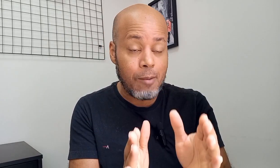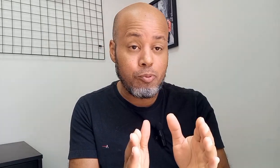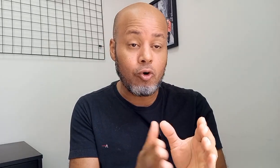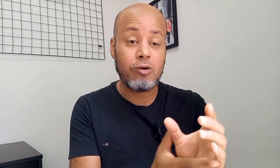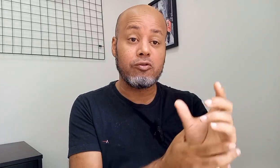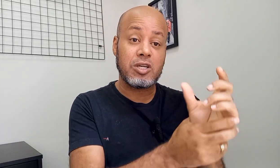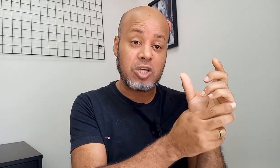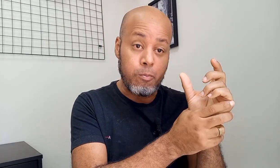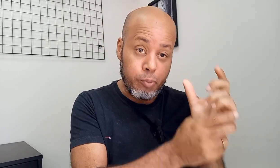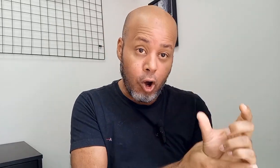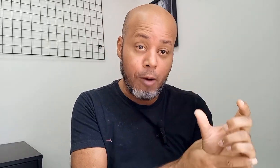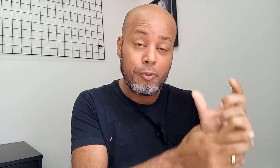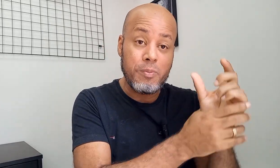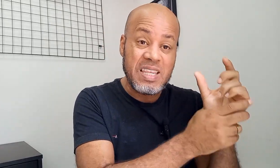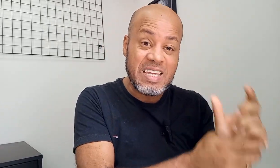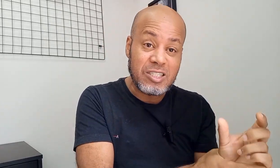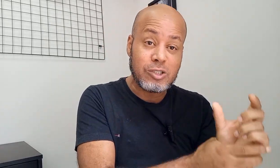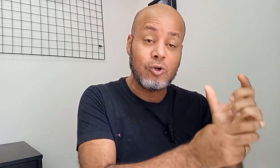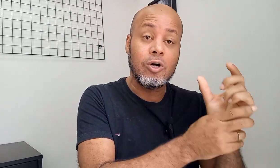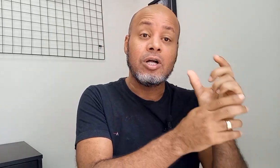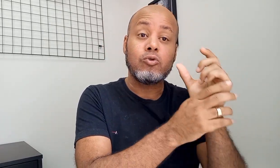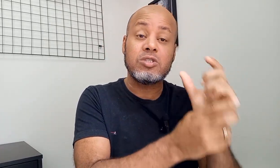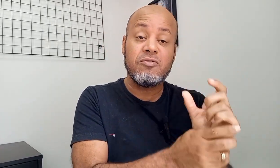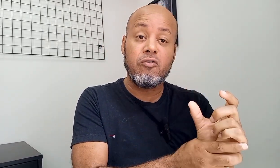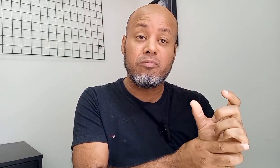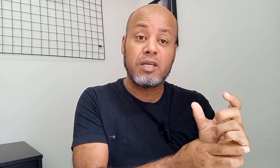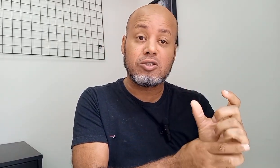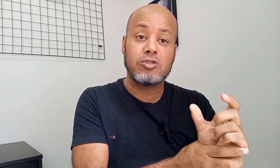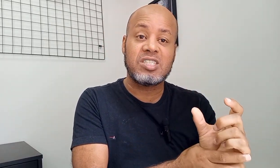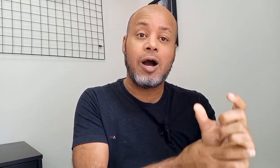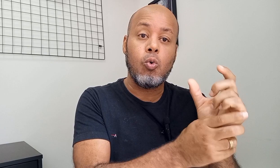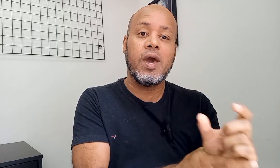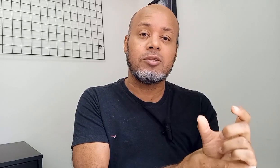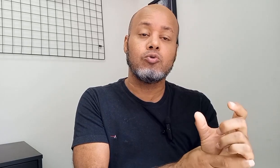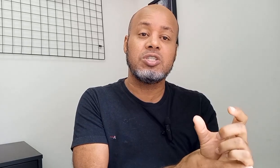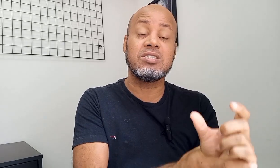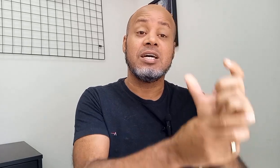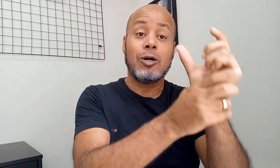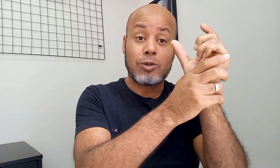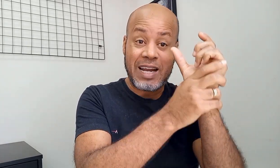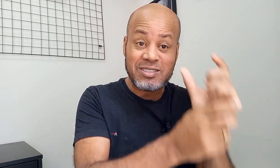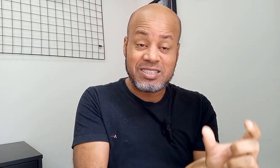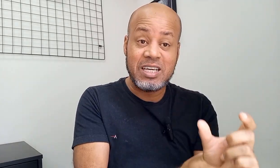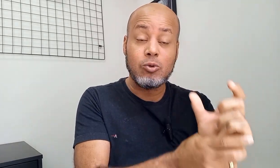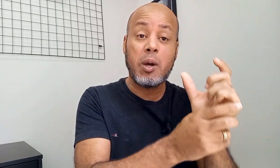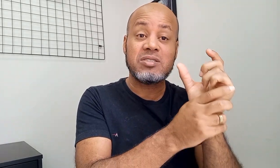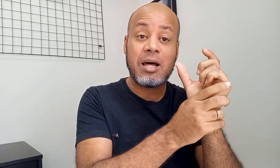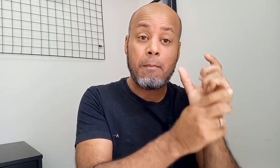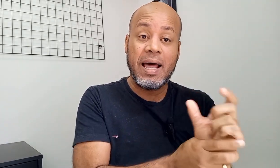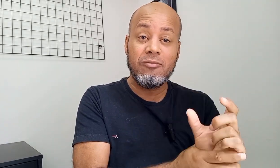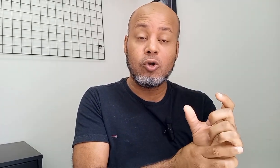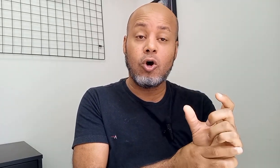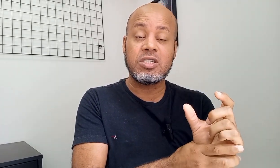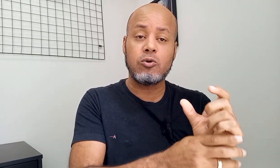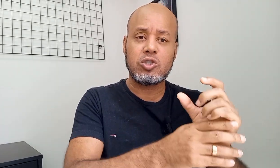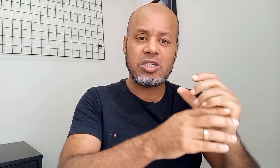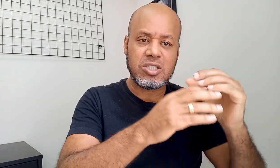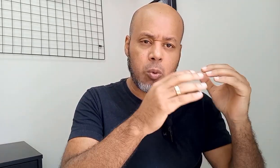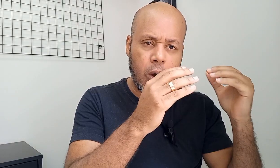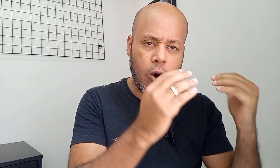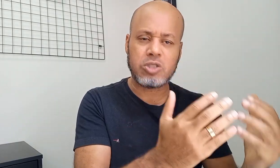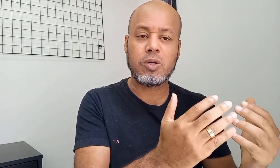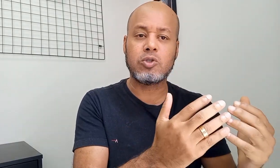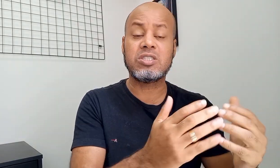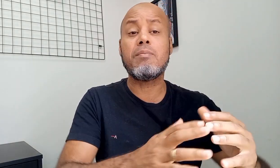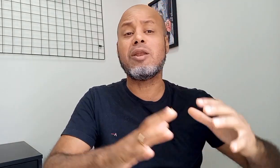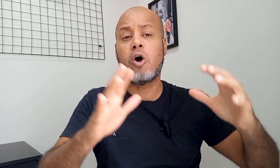e daqui a pouco eu vou deixar o próprio ministro do Desenvolvimento Social, o Wellington Dias, trazendo essa maravilhosa notícia,